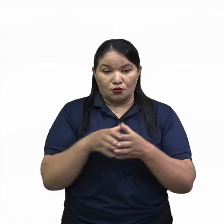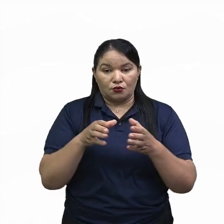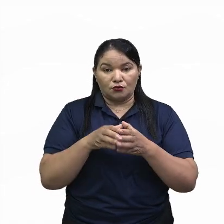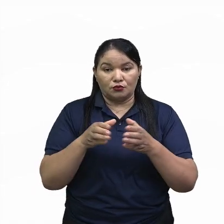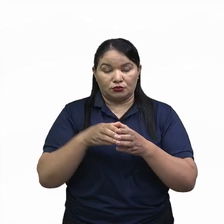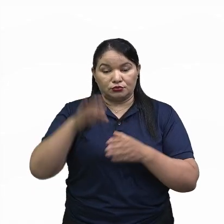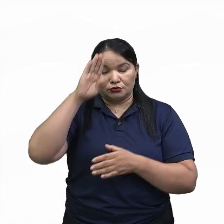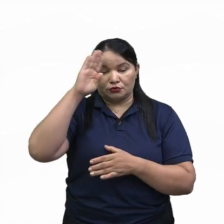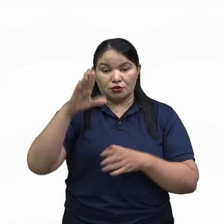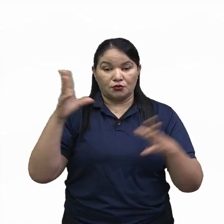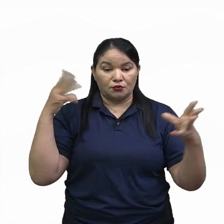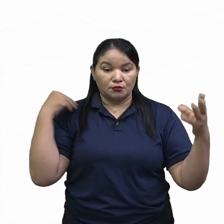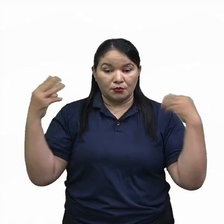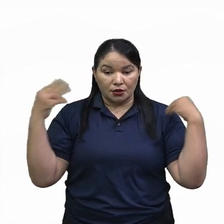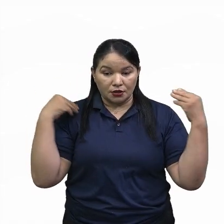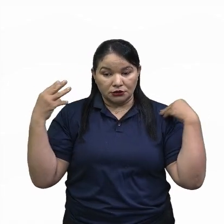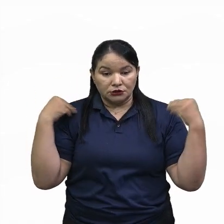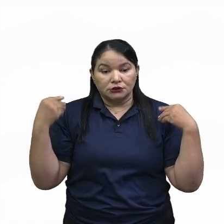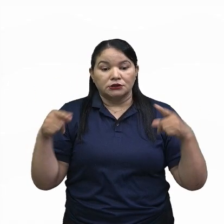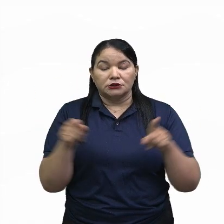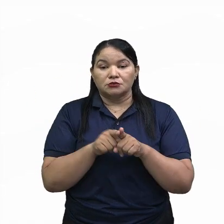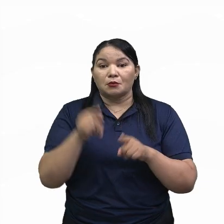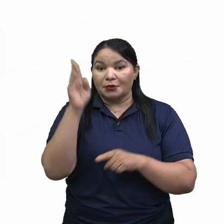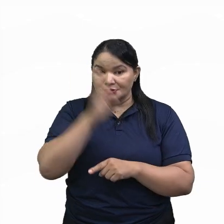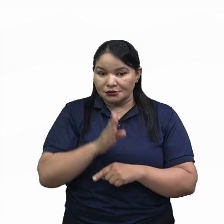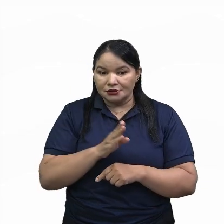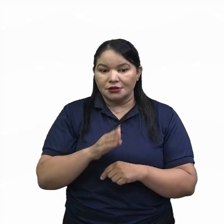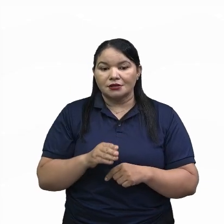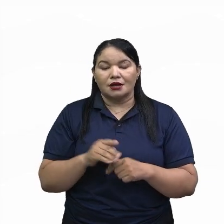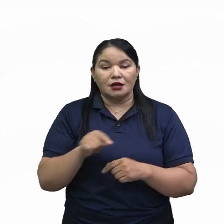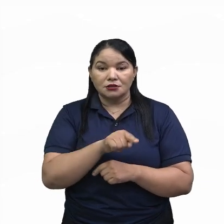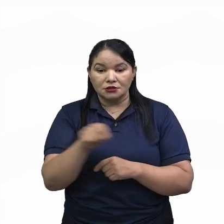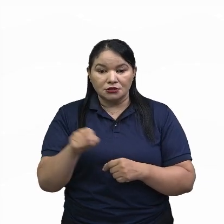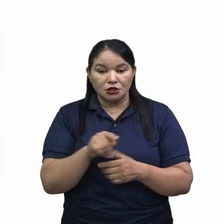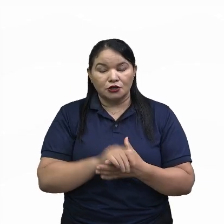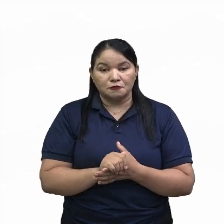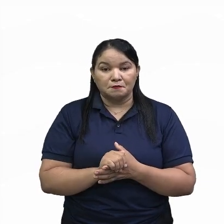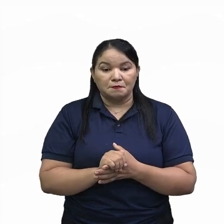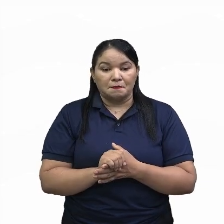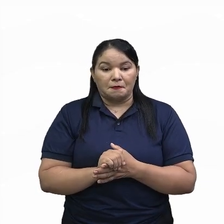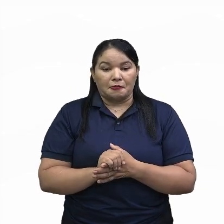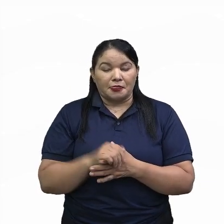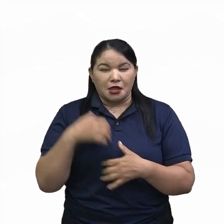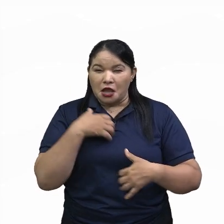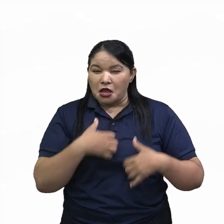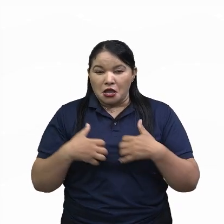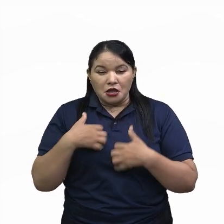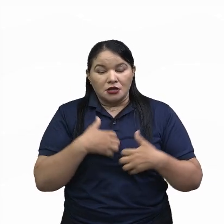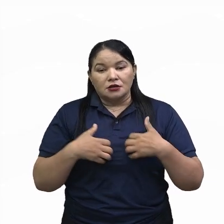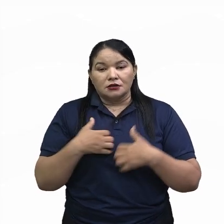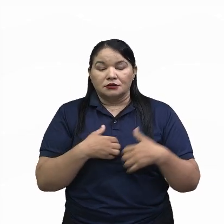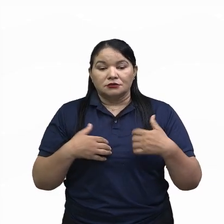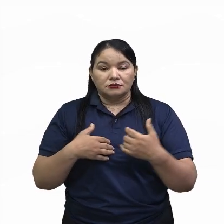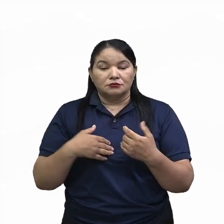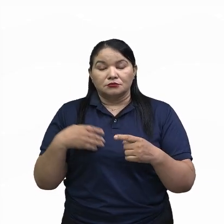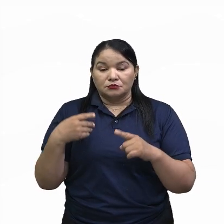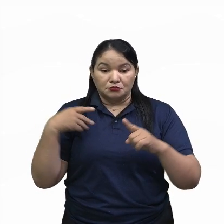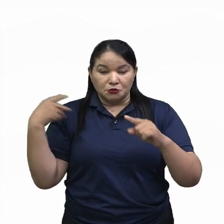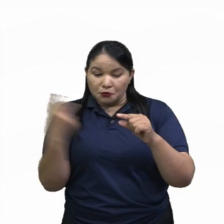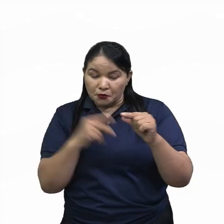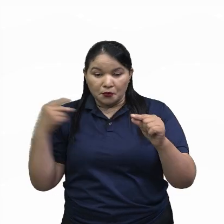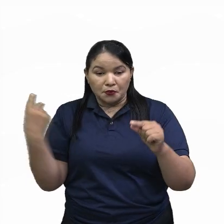Marinha Brasileira. E o motivo foi a insatisfação dos marinheiros com os castigos físicos, as